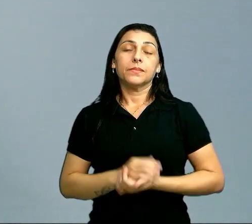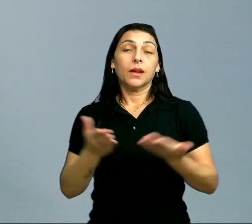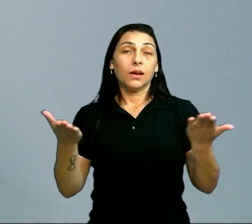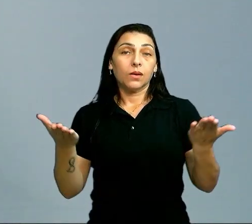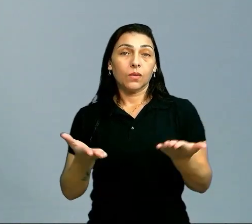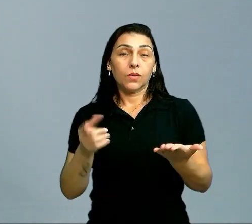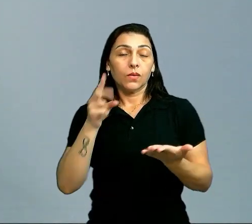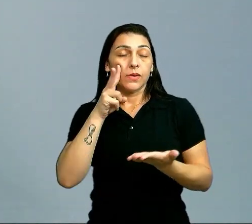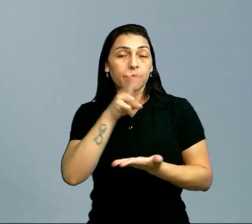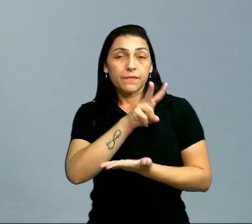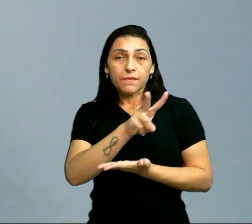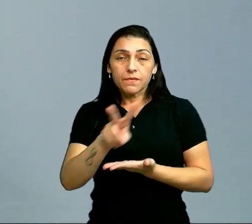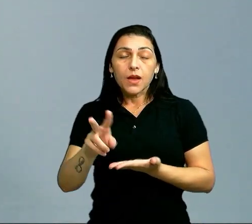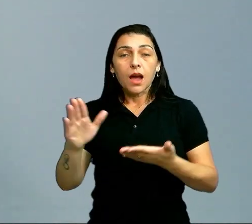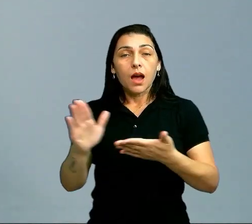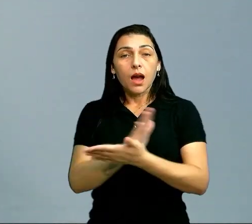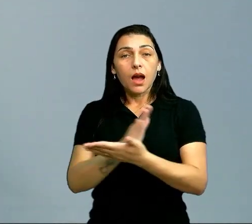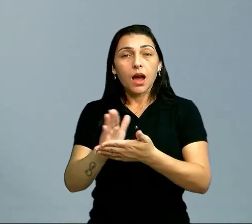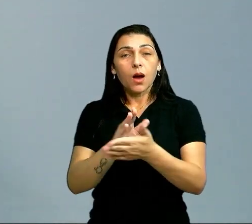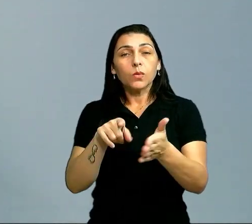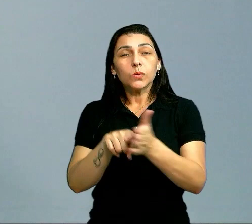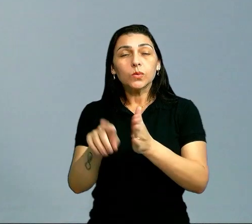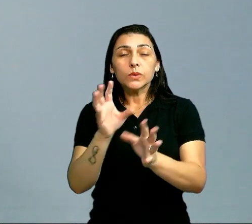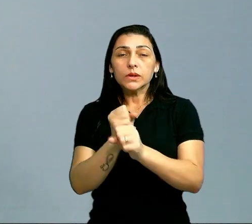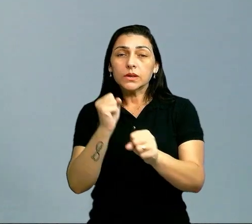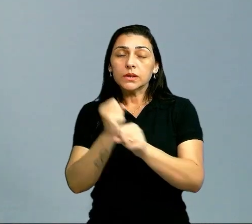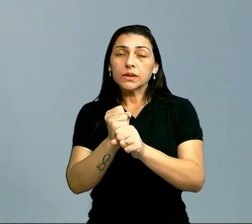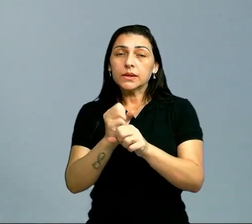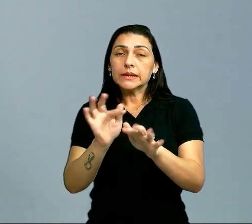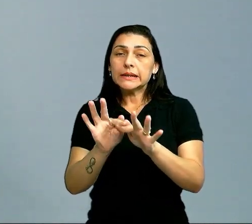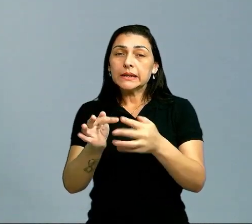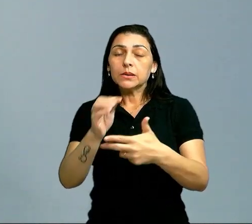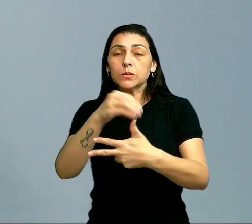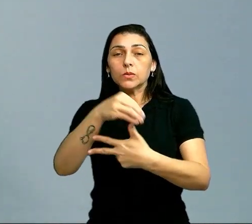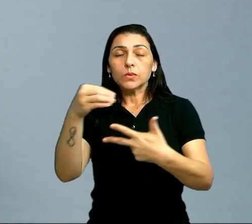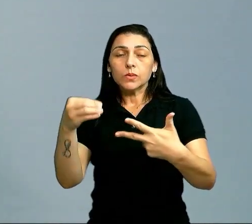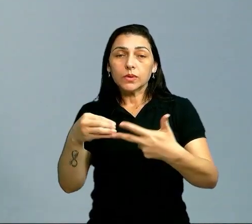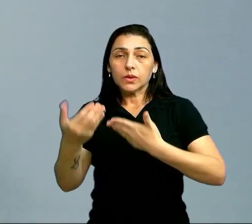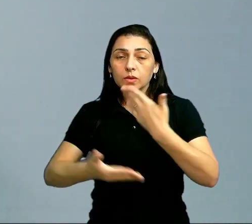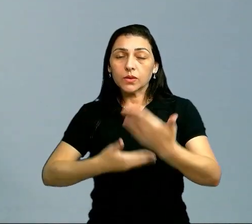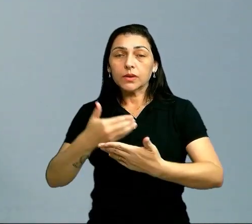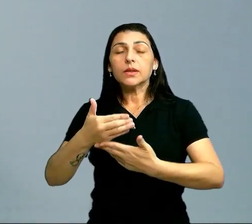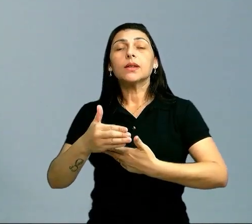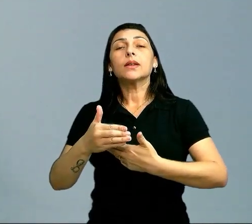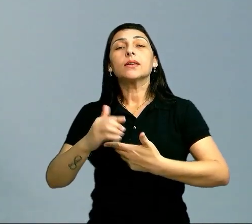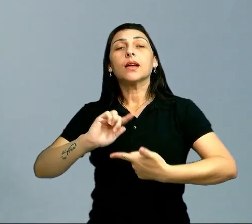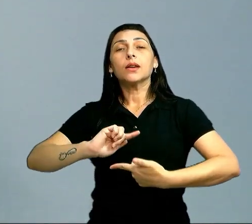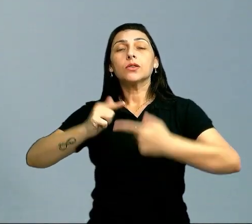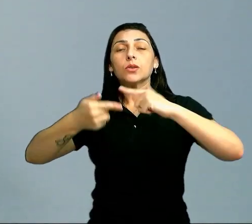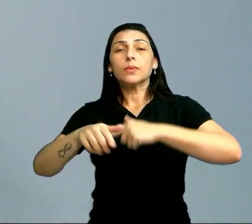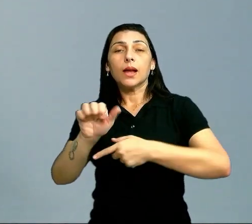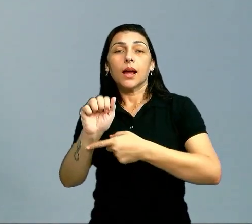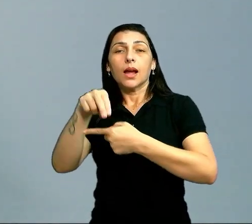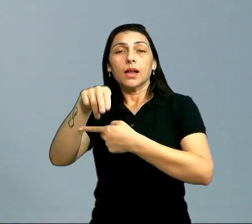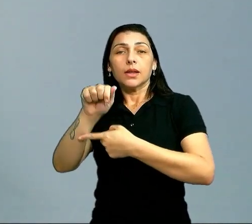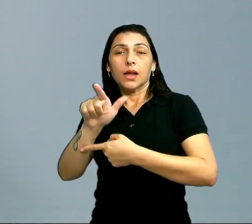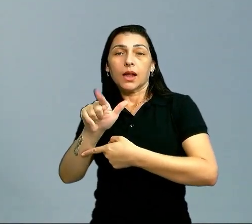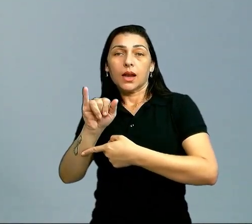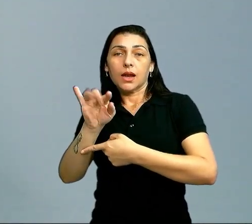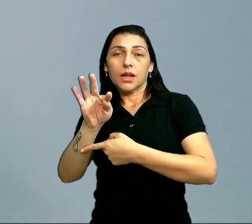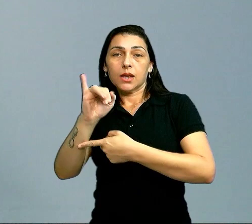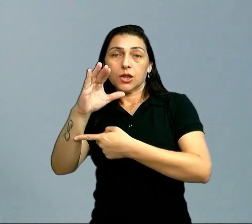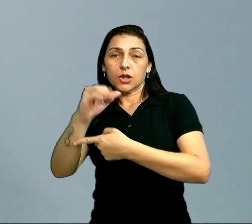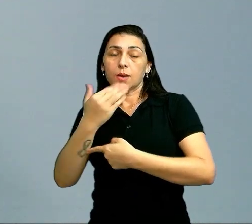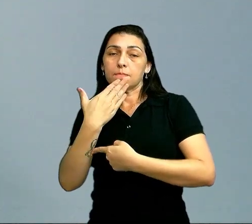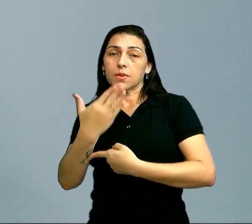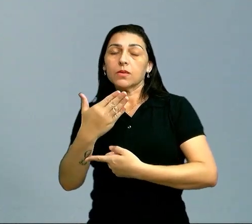Agora que você viu alguns problemas simples do Enem relacionado à geometria analítica, eu peço que você